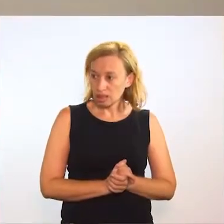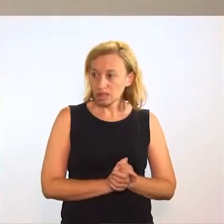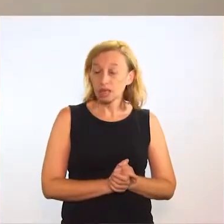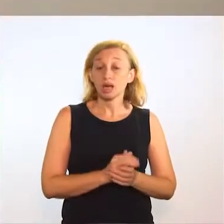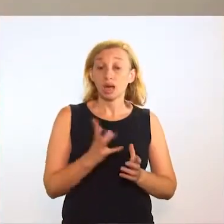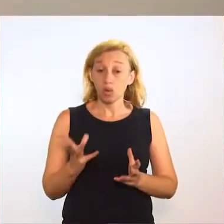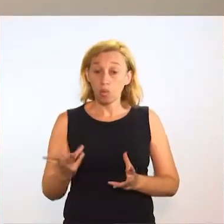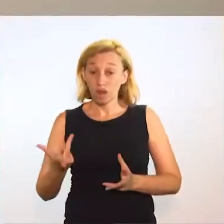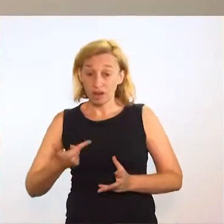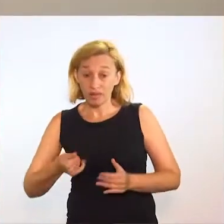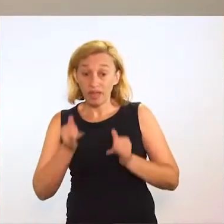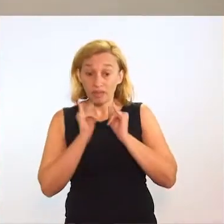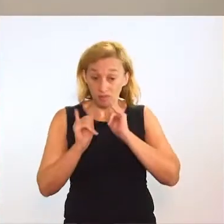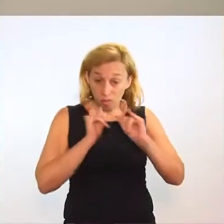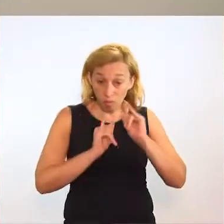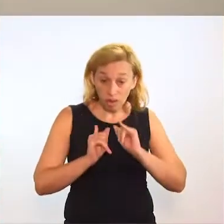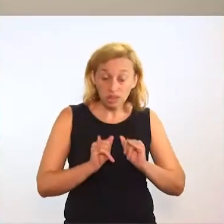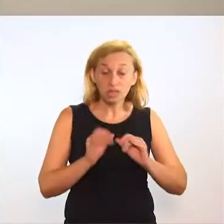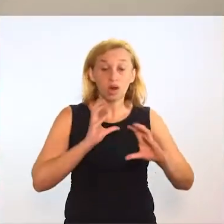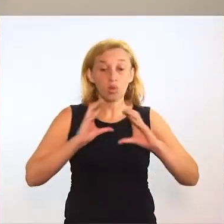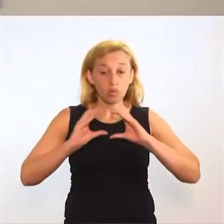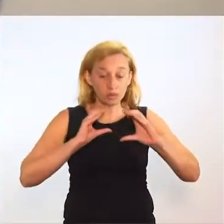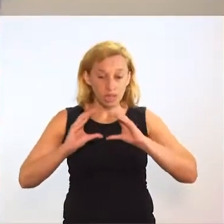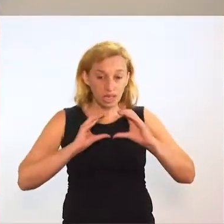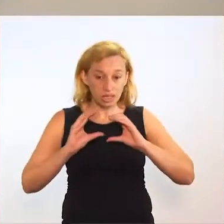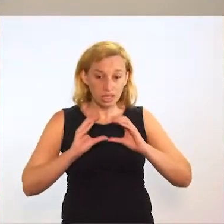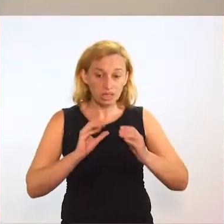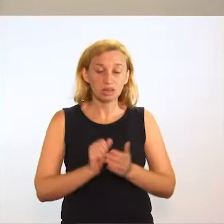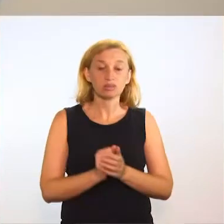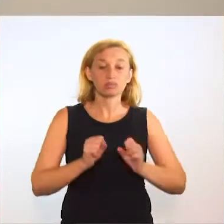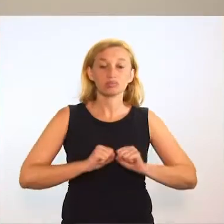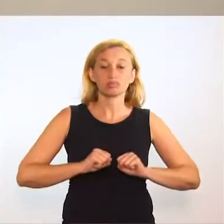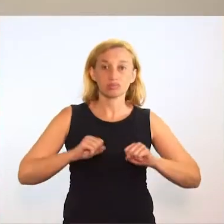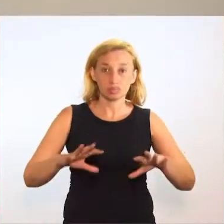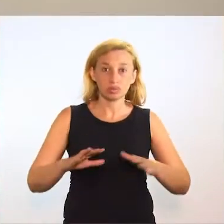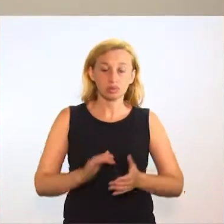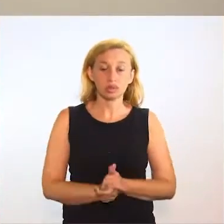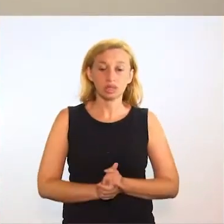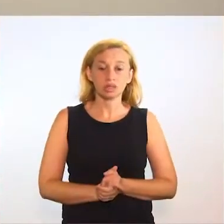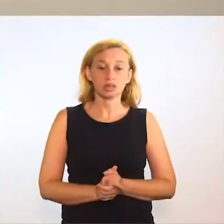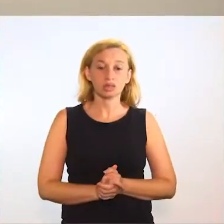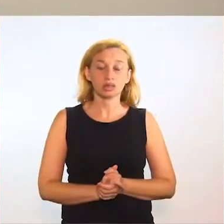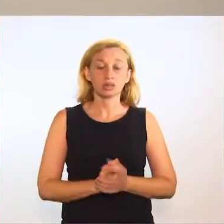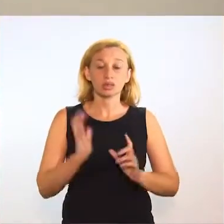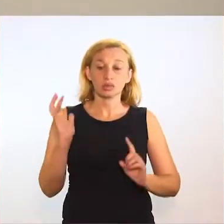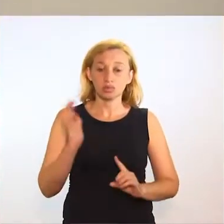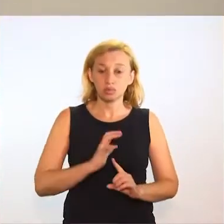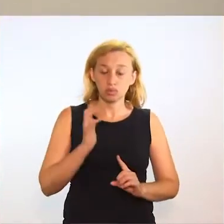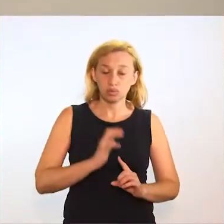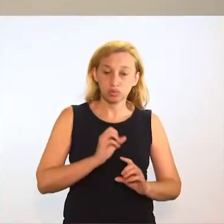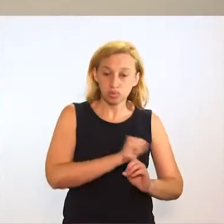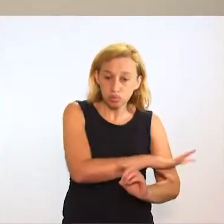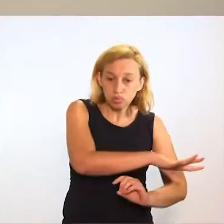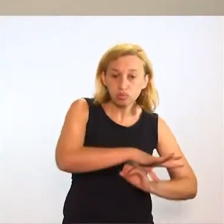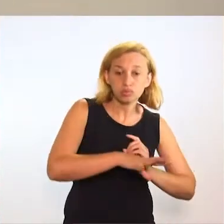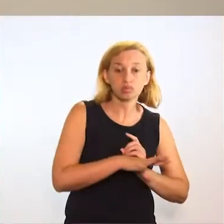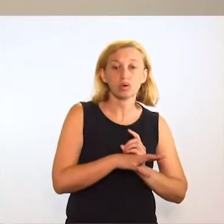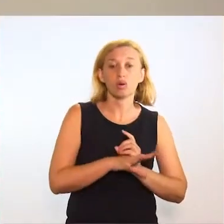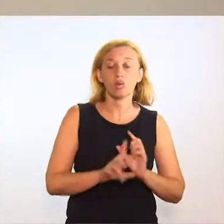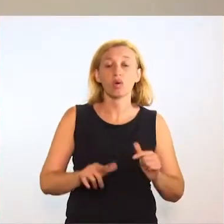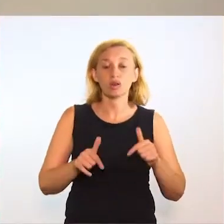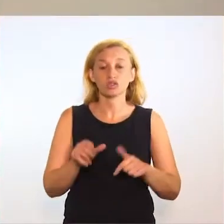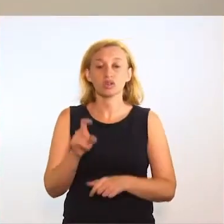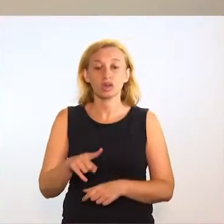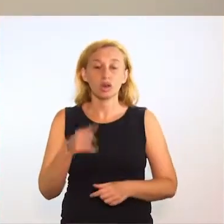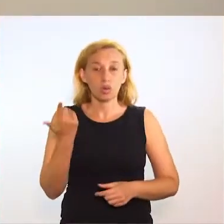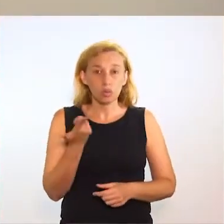traz informação, mas ela precisa ter qualidade. E eu acho que é isso, a comunicação nesse período de pandemia, para negócio de impacto, para